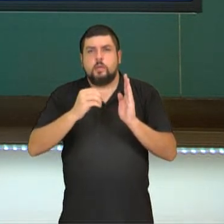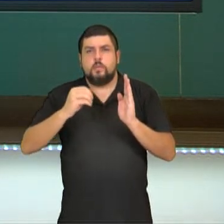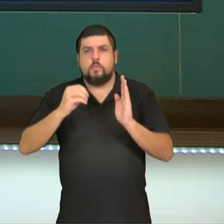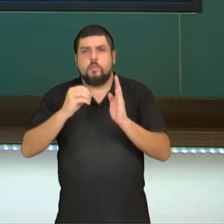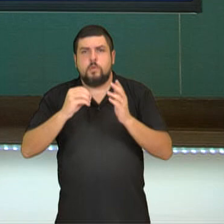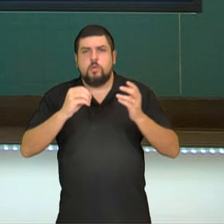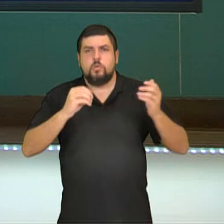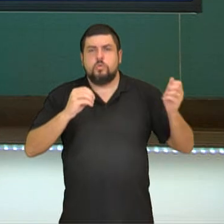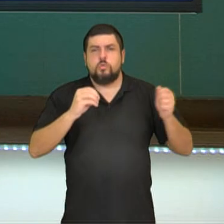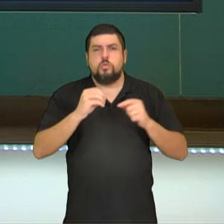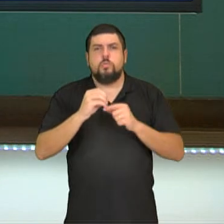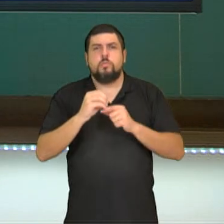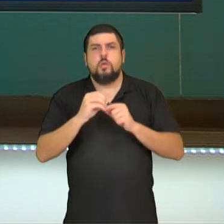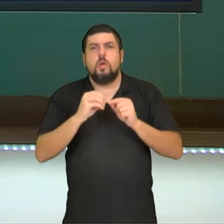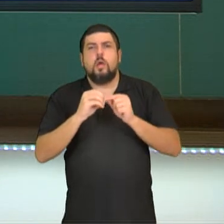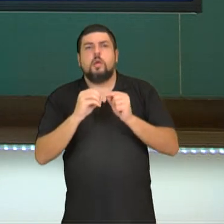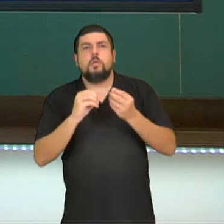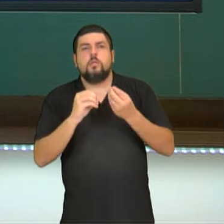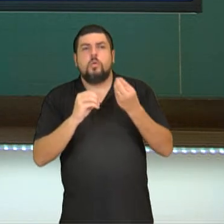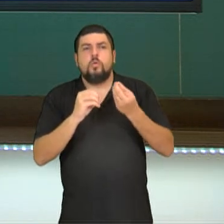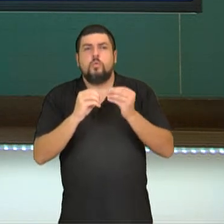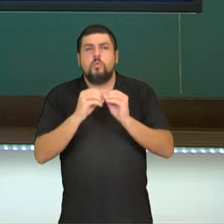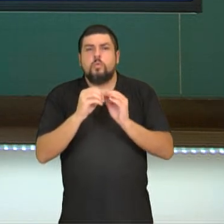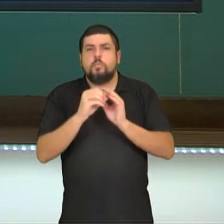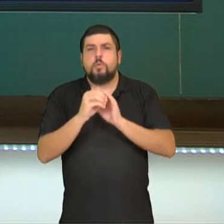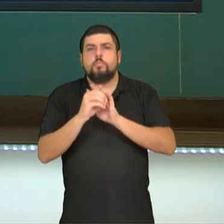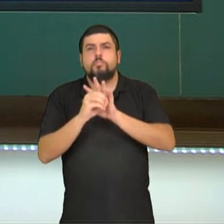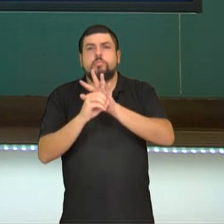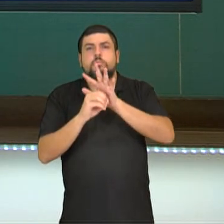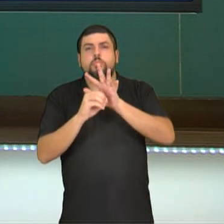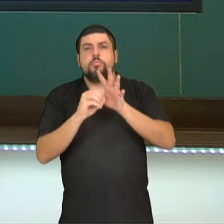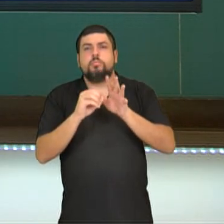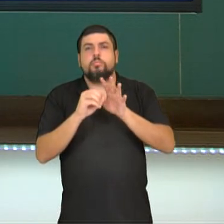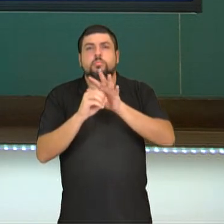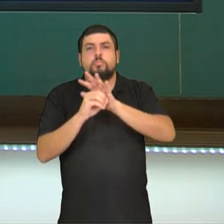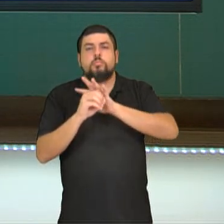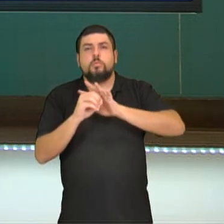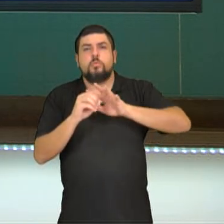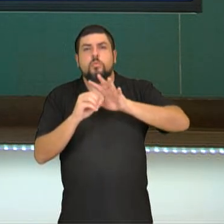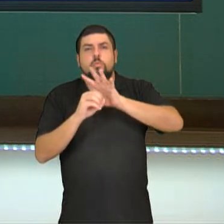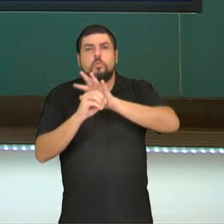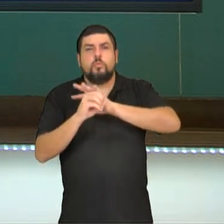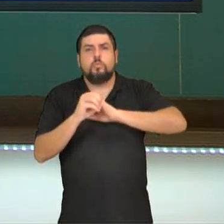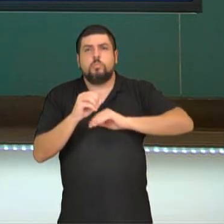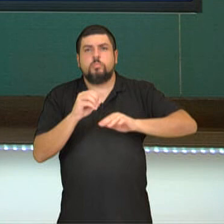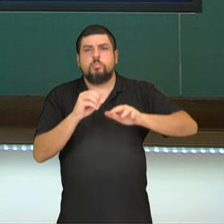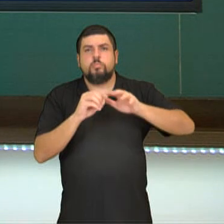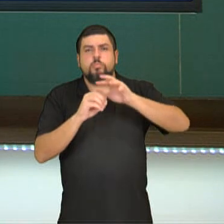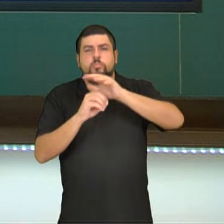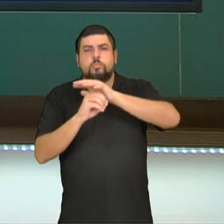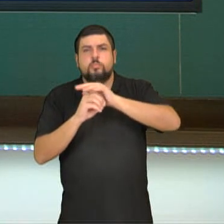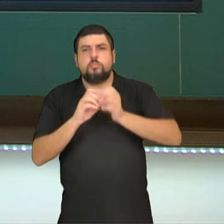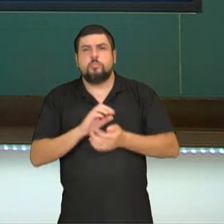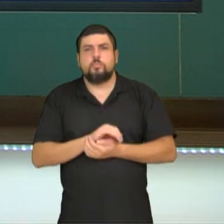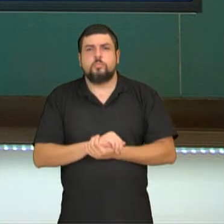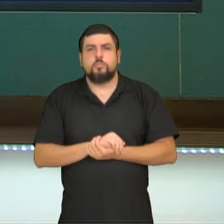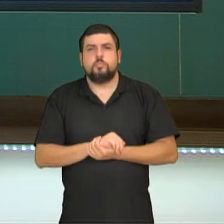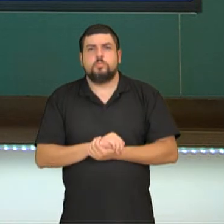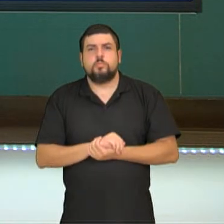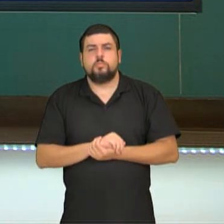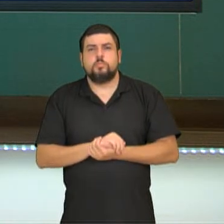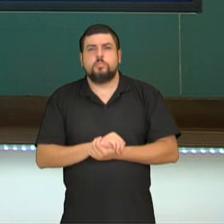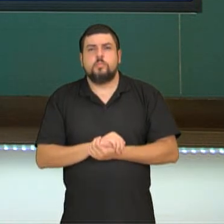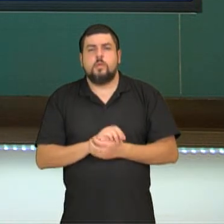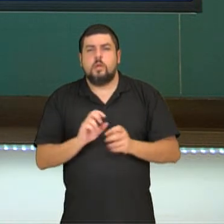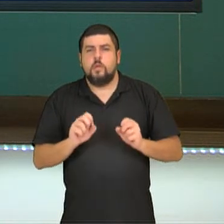e elas não têm para onde ir, não tem para onde escapar, e esse corpo fica carregado no final. Ok? Bom, gente,